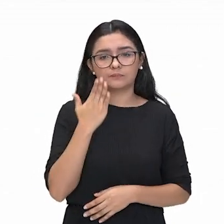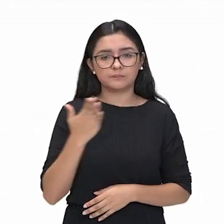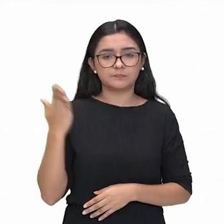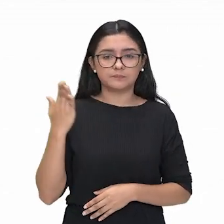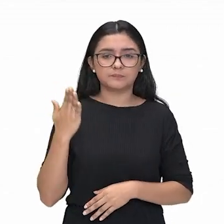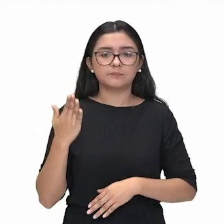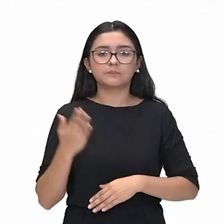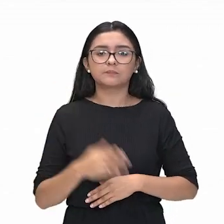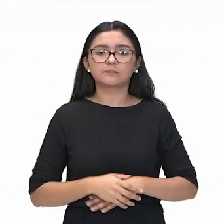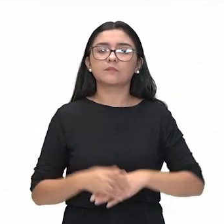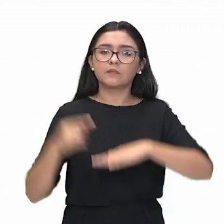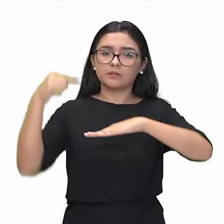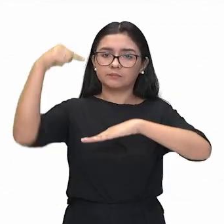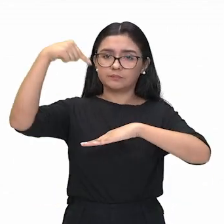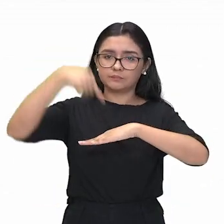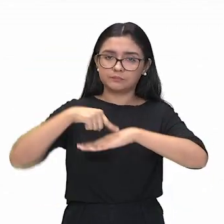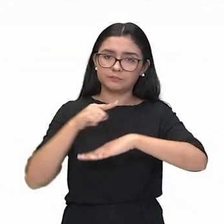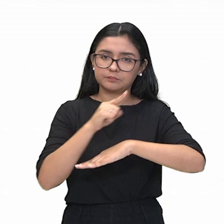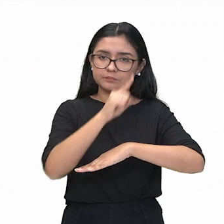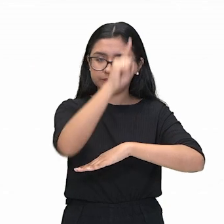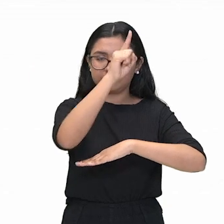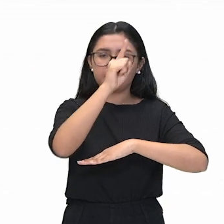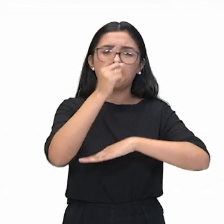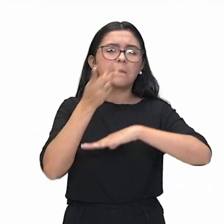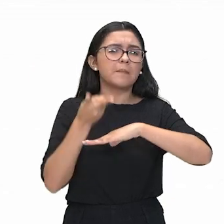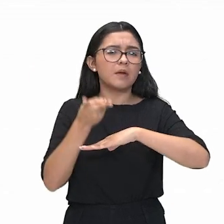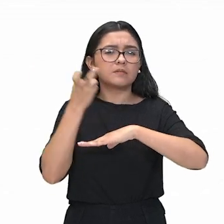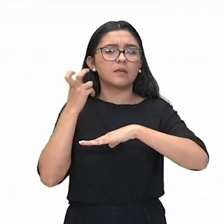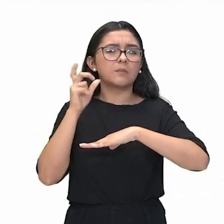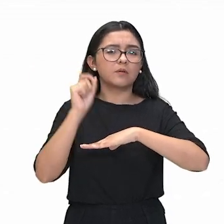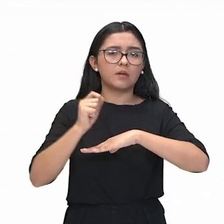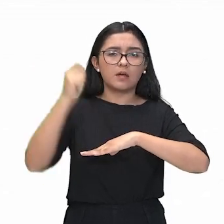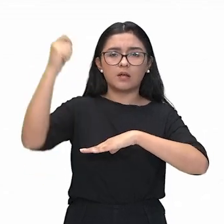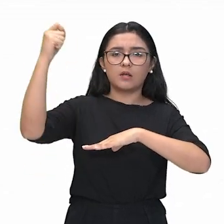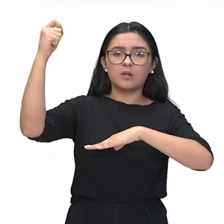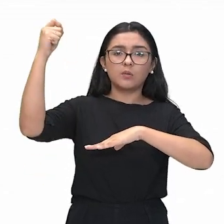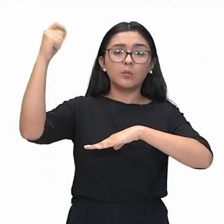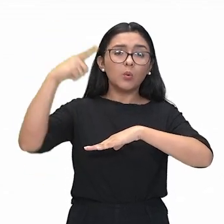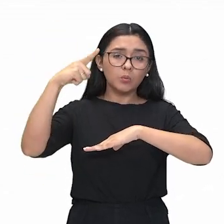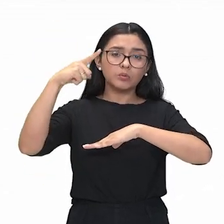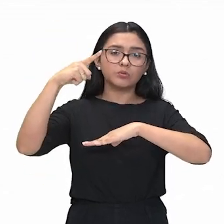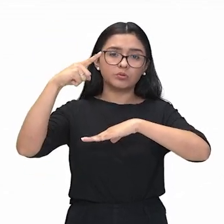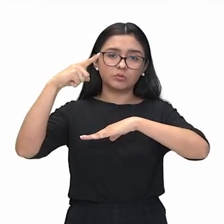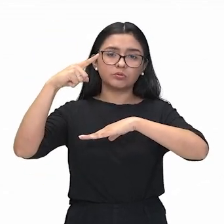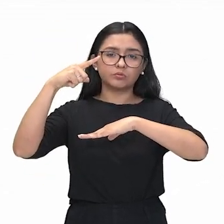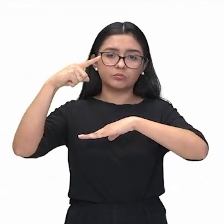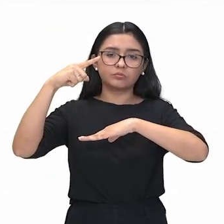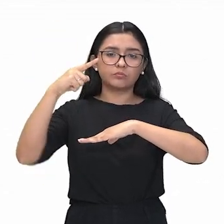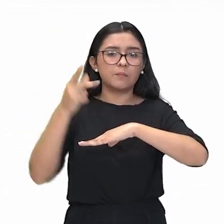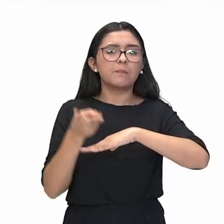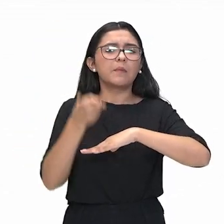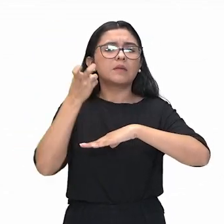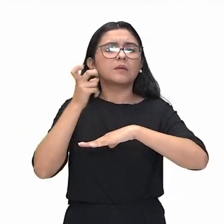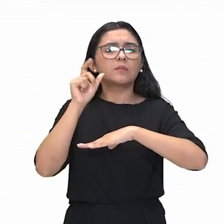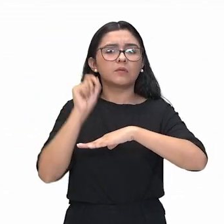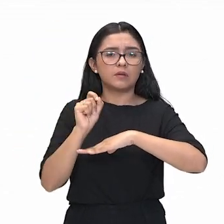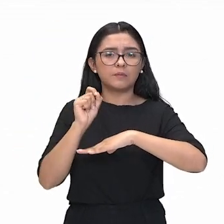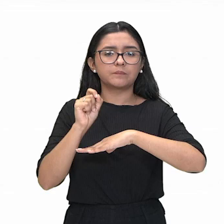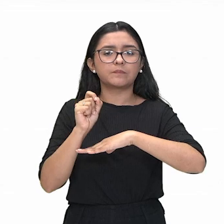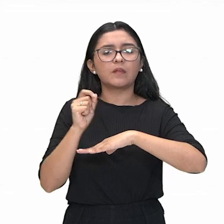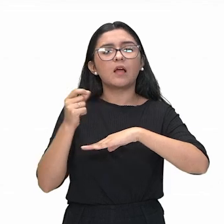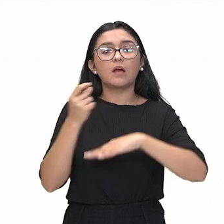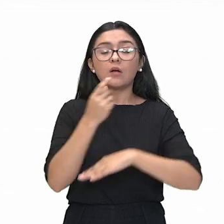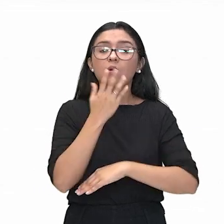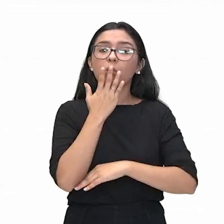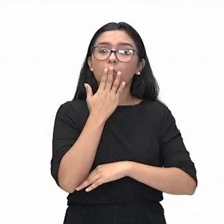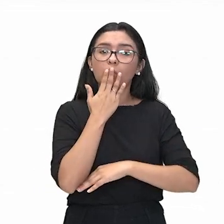é a lei da reflexão, pessoal. Os raios de luz incidentes, que vocês vão ver aí, que é esse mais verdinho que está mais